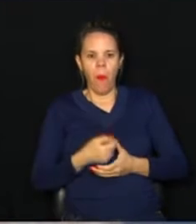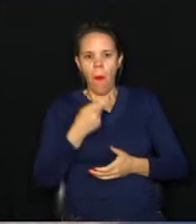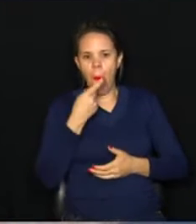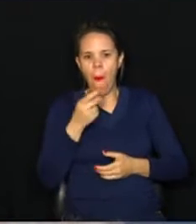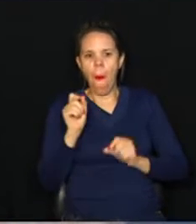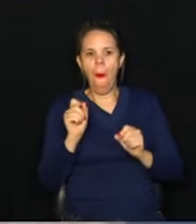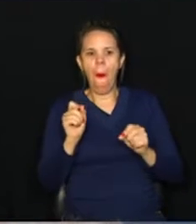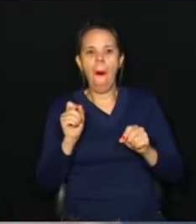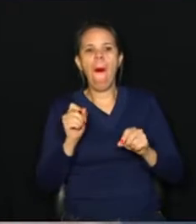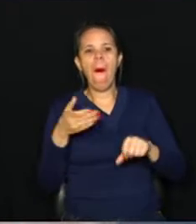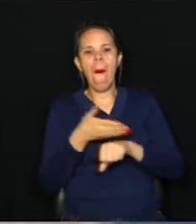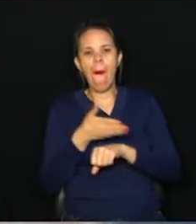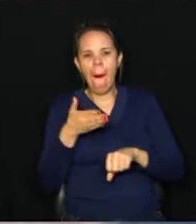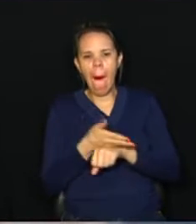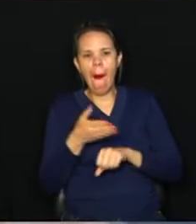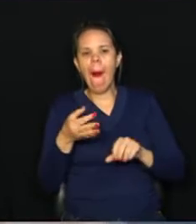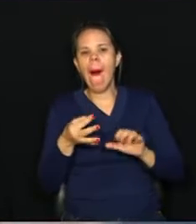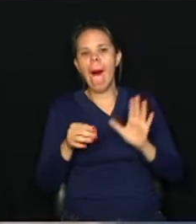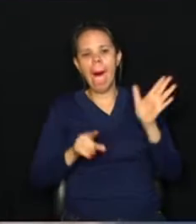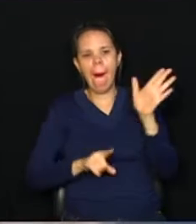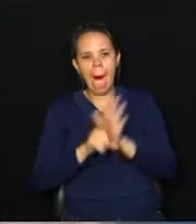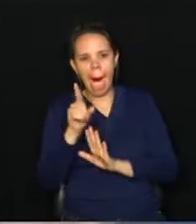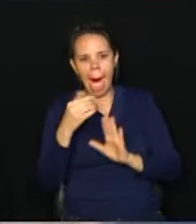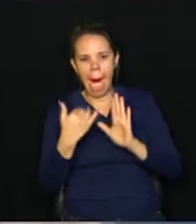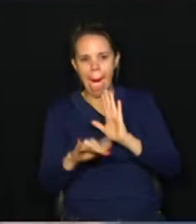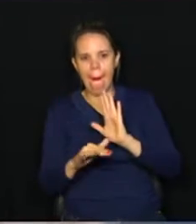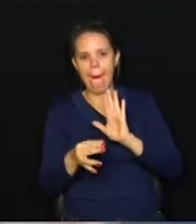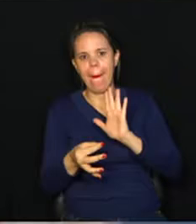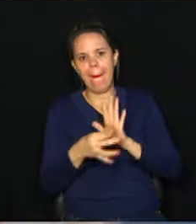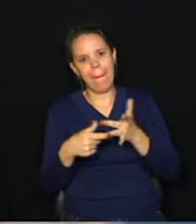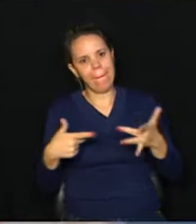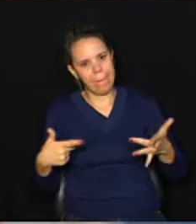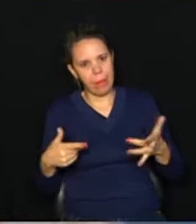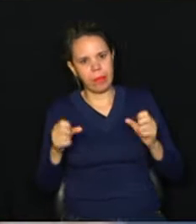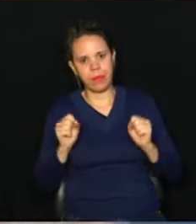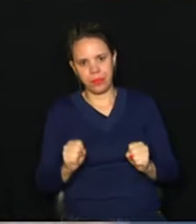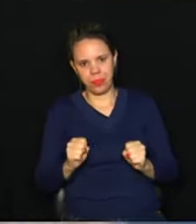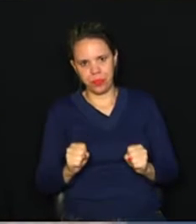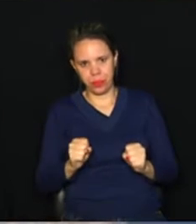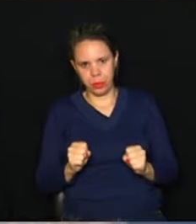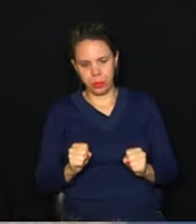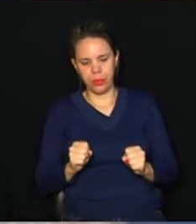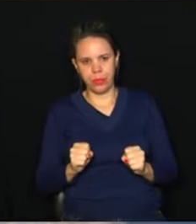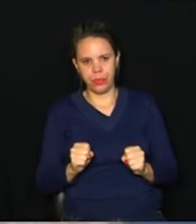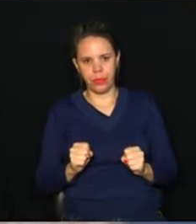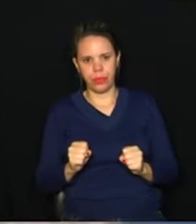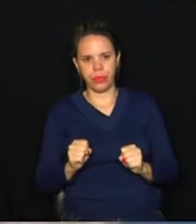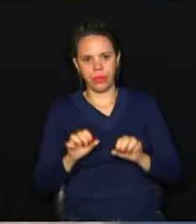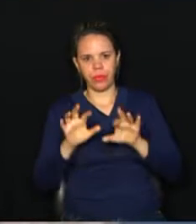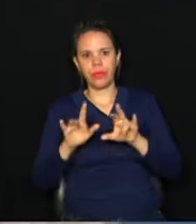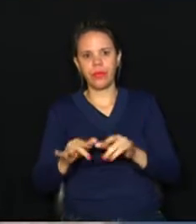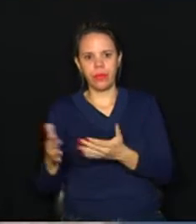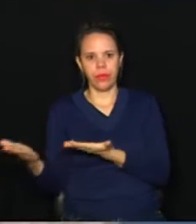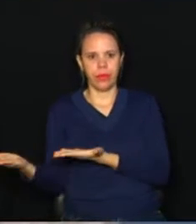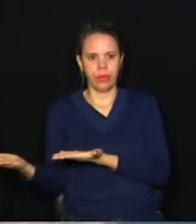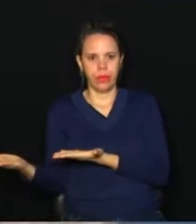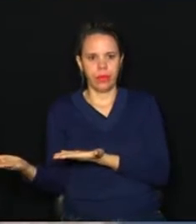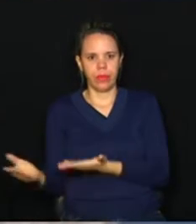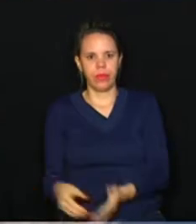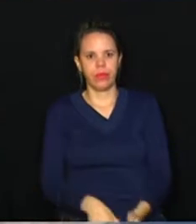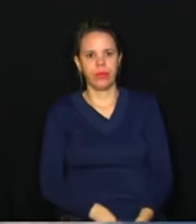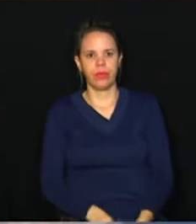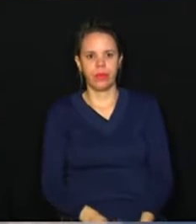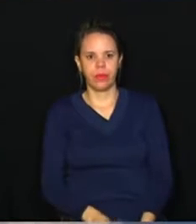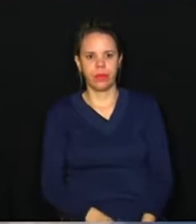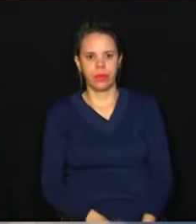quiser participar aqui, mandando perguntas, opiniões, sugestões, pode participar via o e-mail aqui da Câmara, que é o